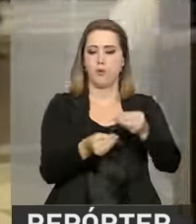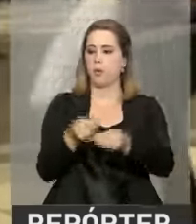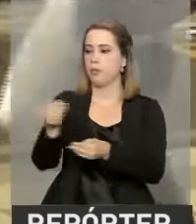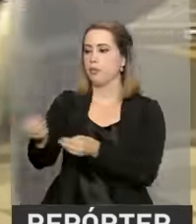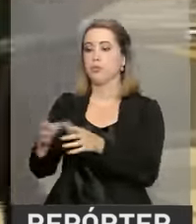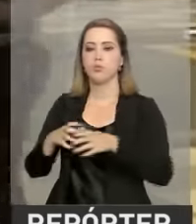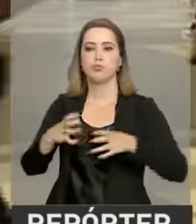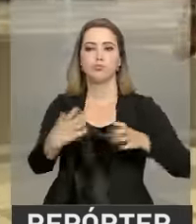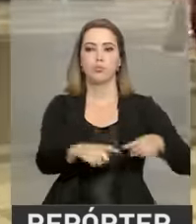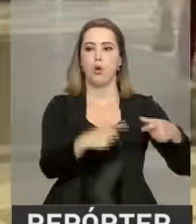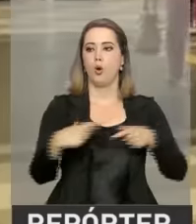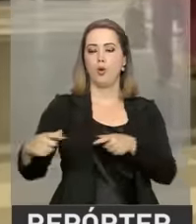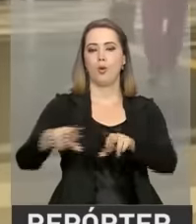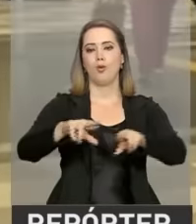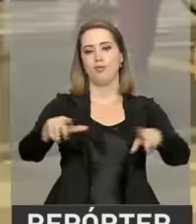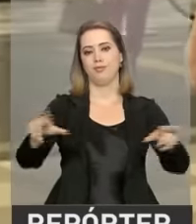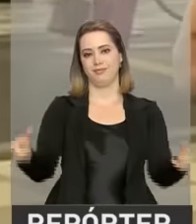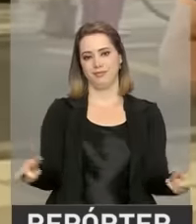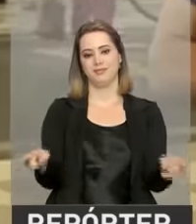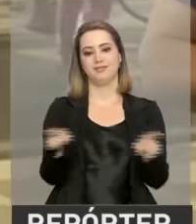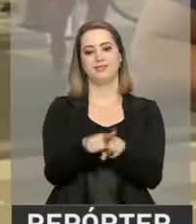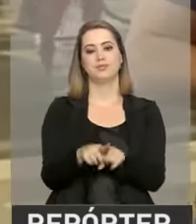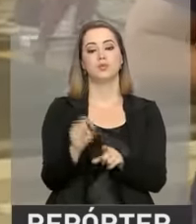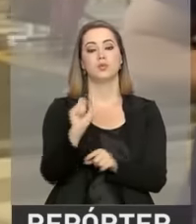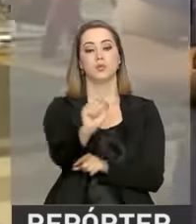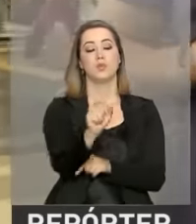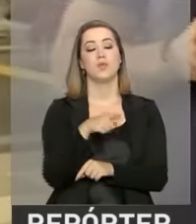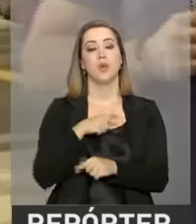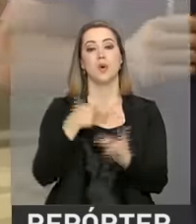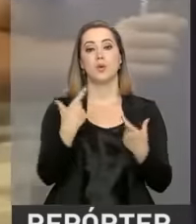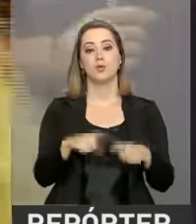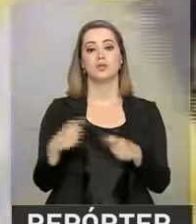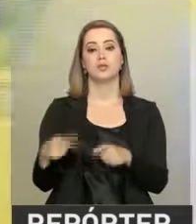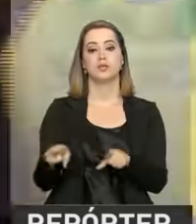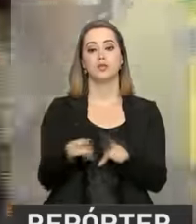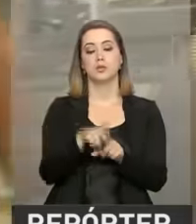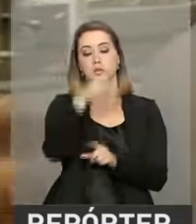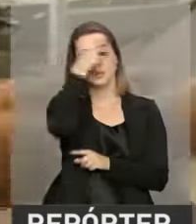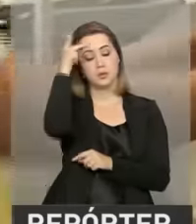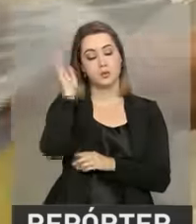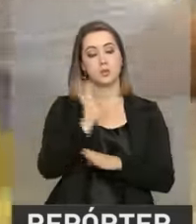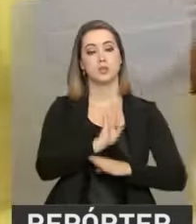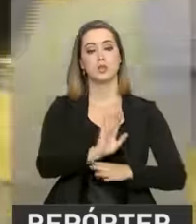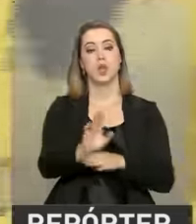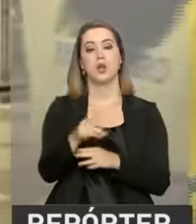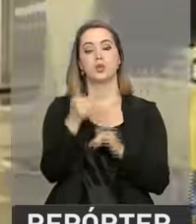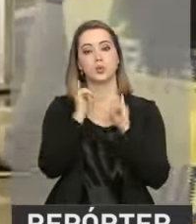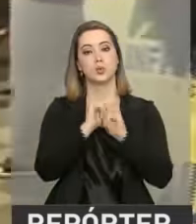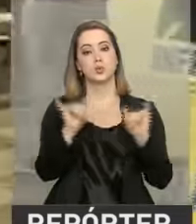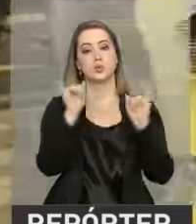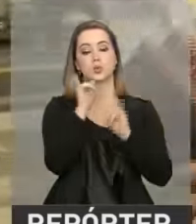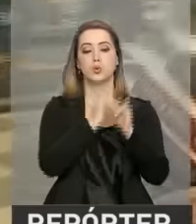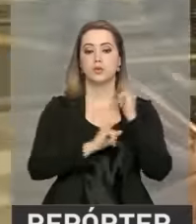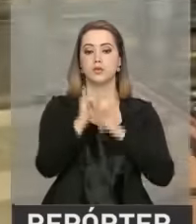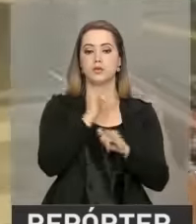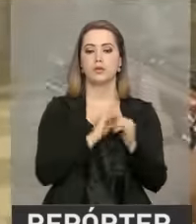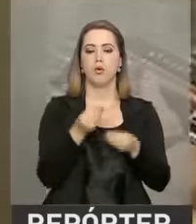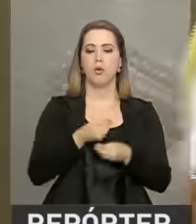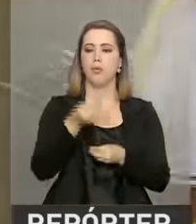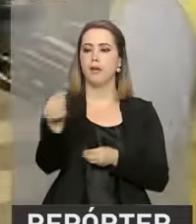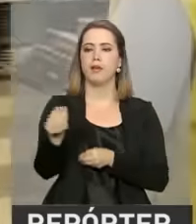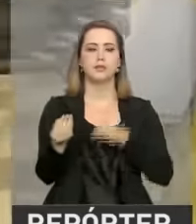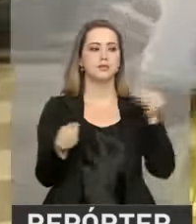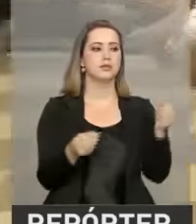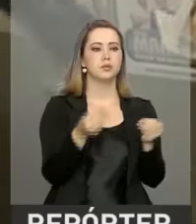balcão de informações, e os famosos amarelinhos, que são aqueles agentes que ajudam dando informações, pegam os livros e saem